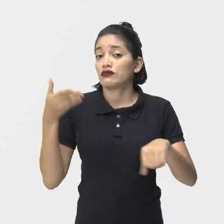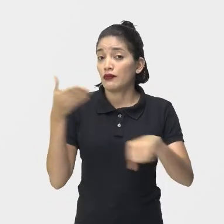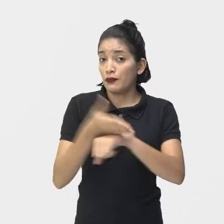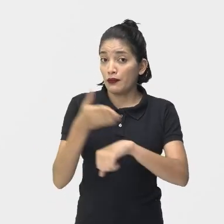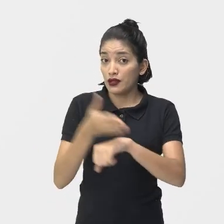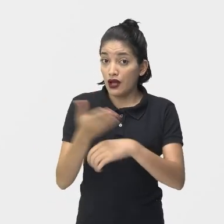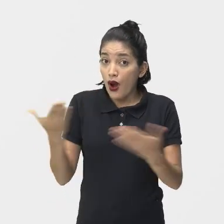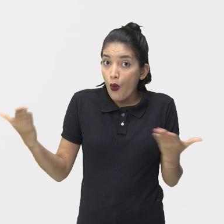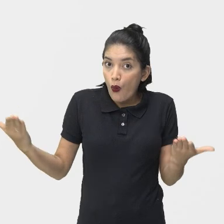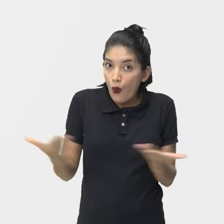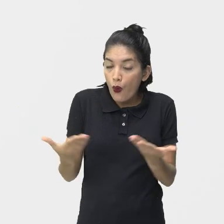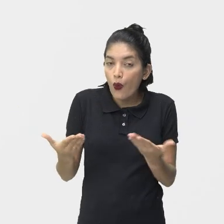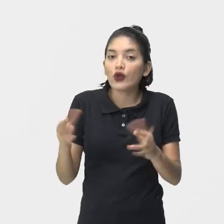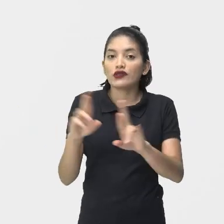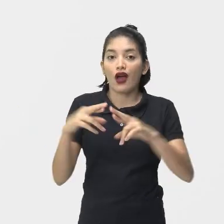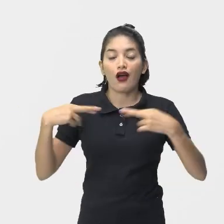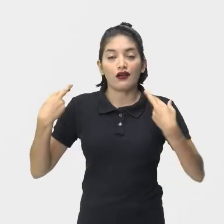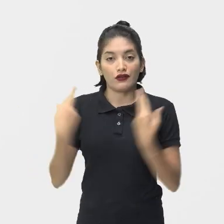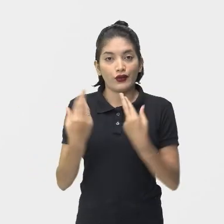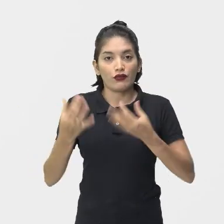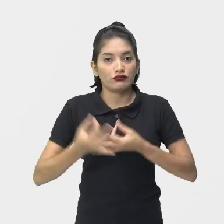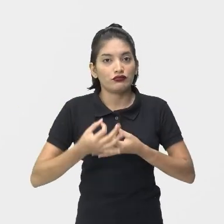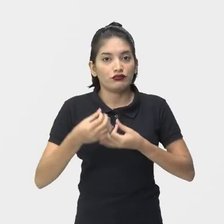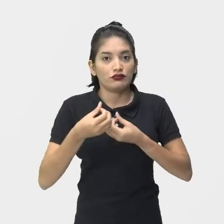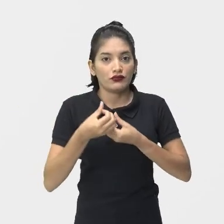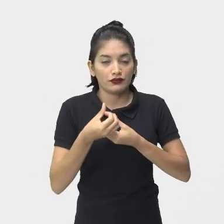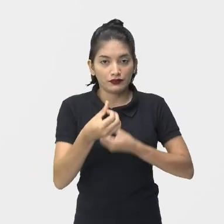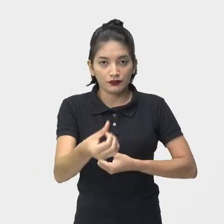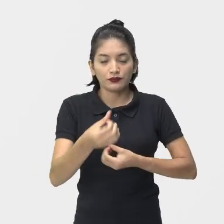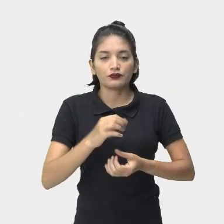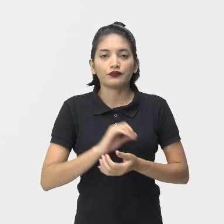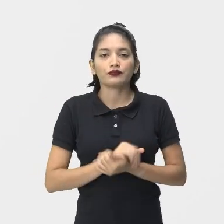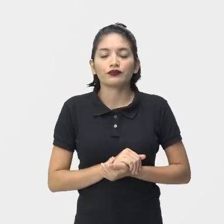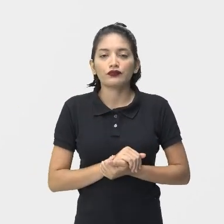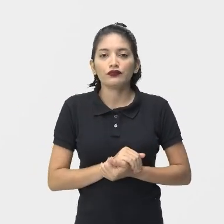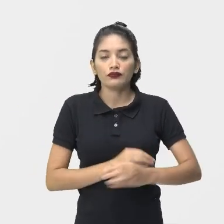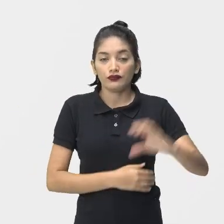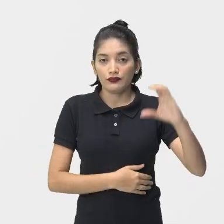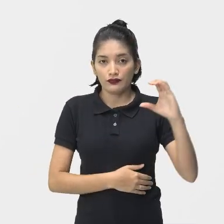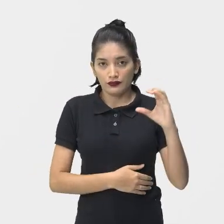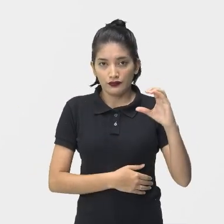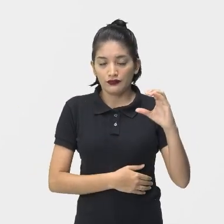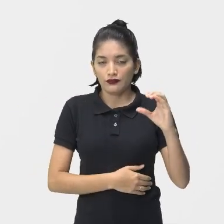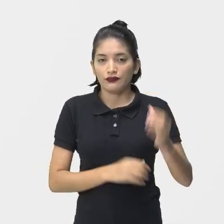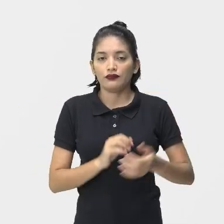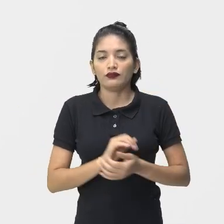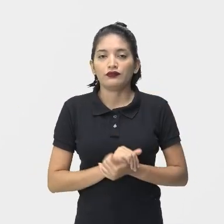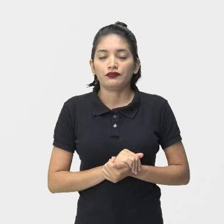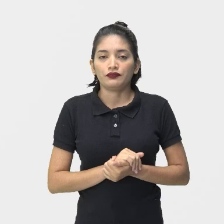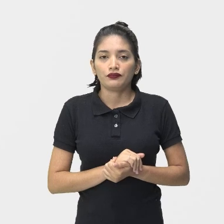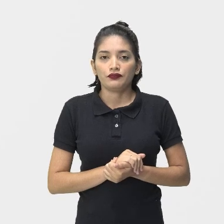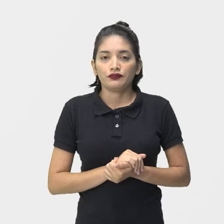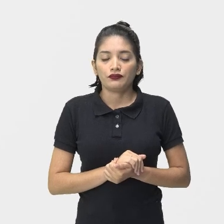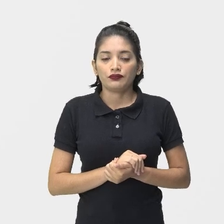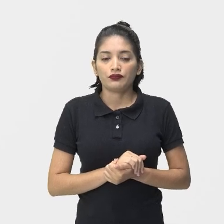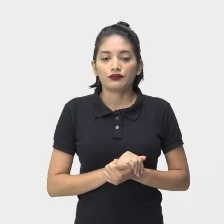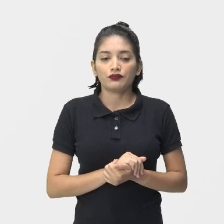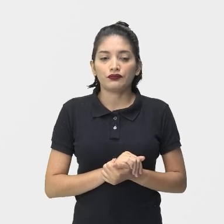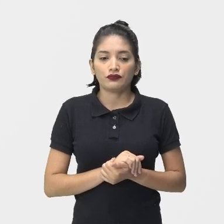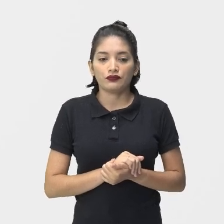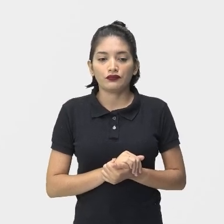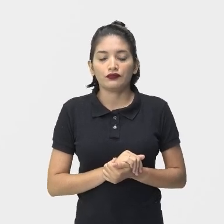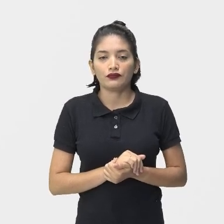participar hoje da reunião semestral. Letra C, el shopping, eu tenho aí,